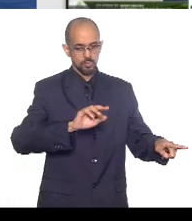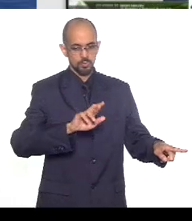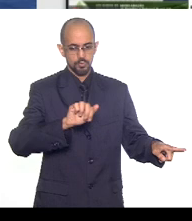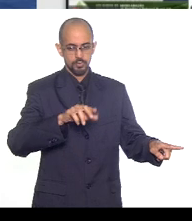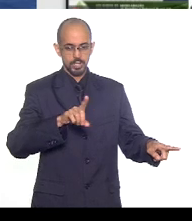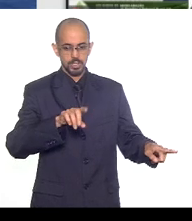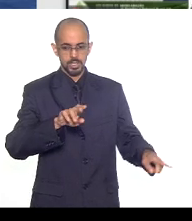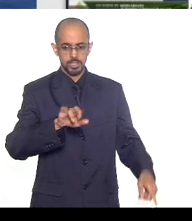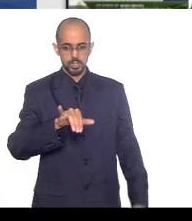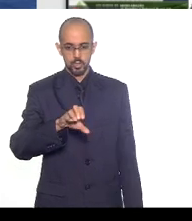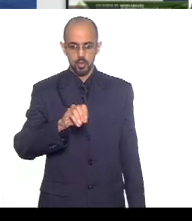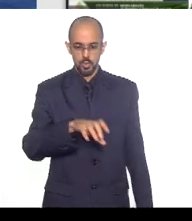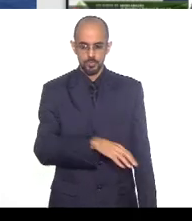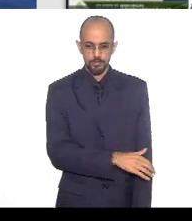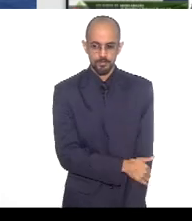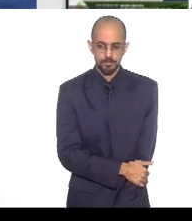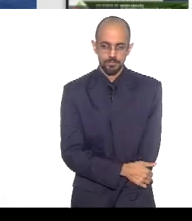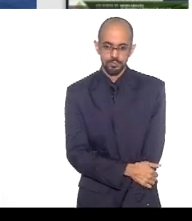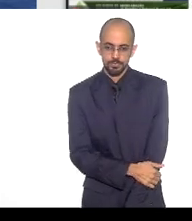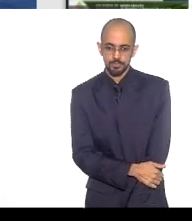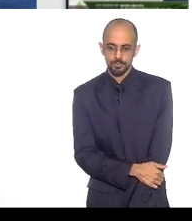Frederico Pereira.